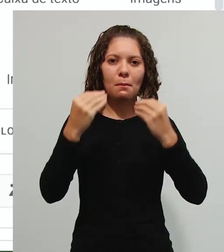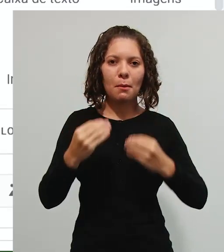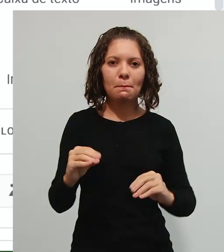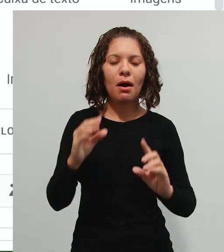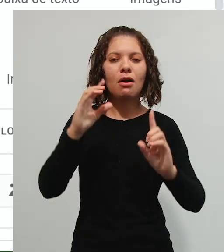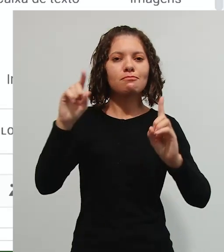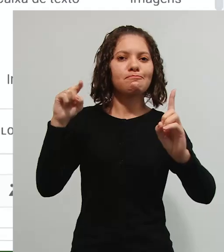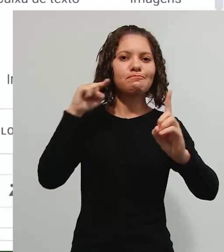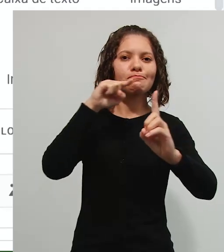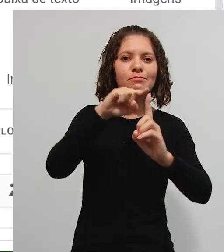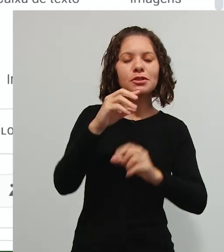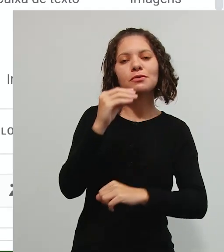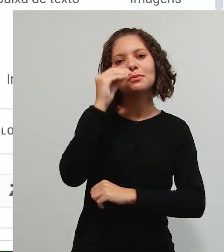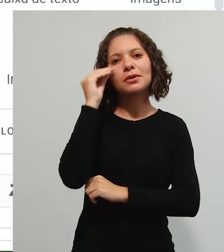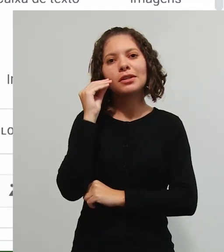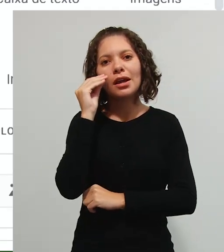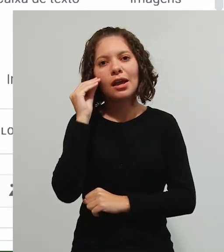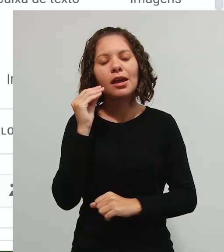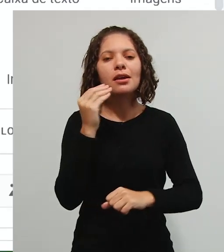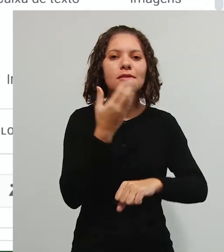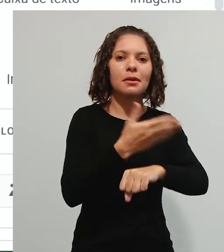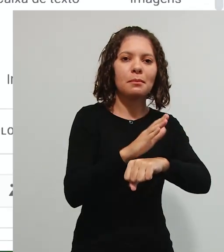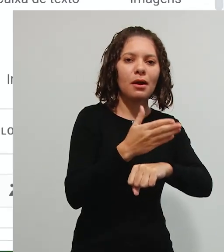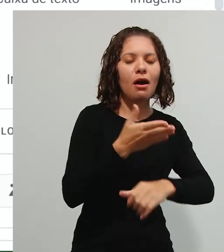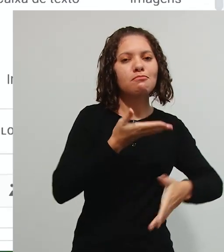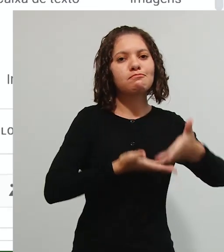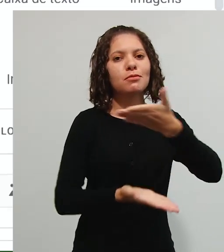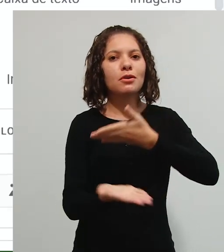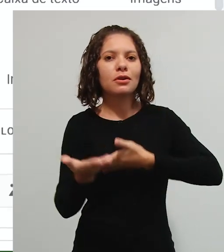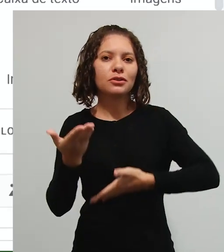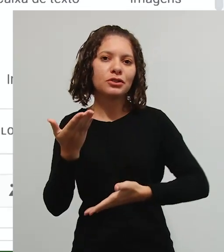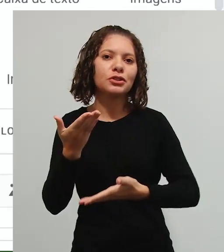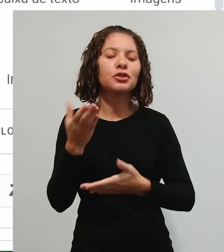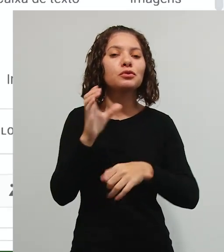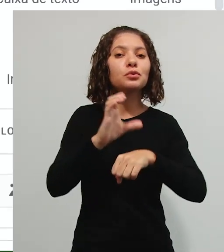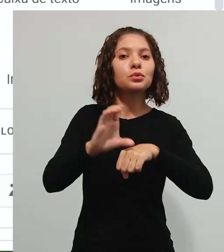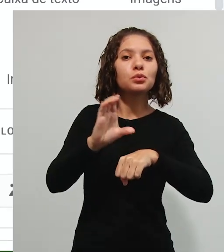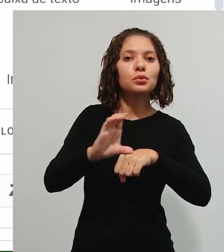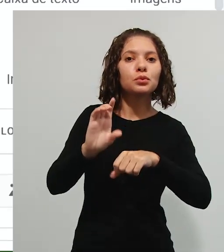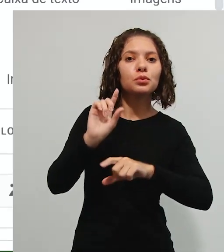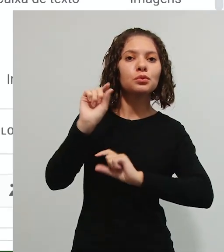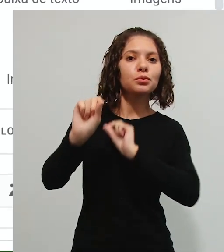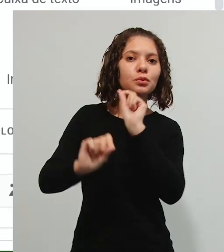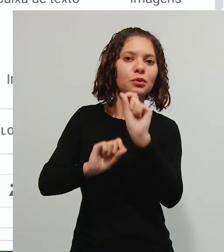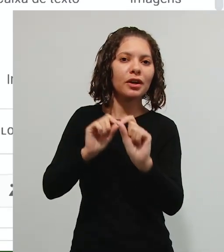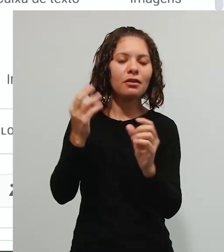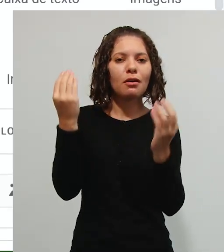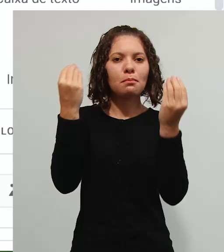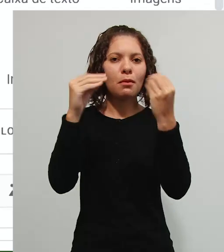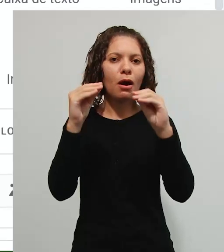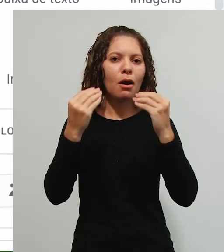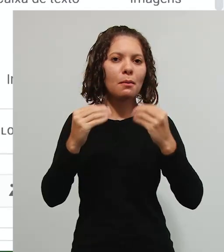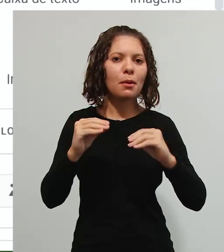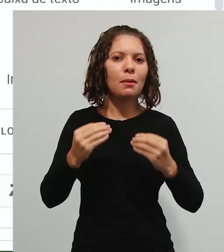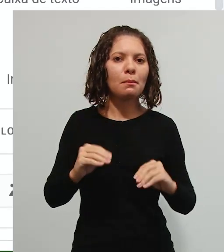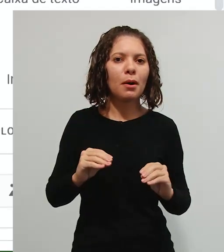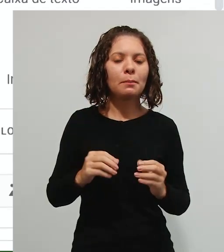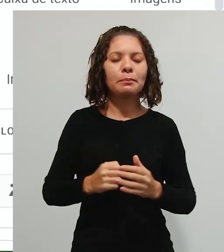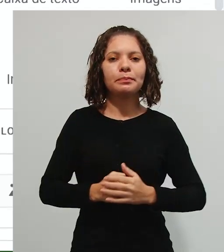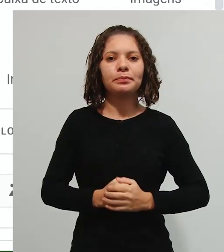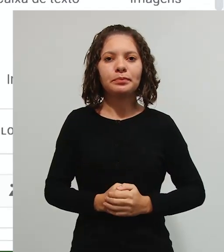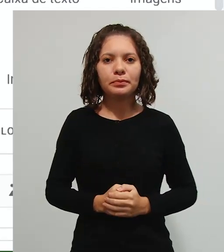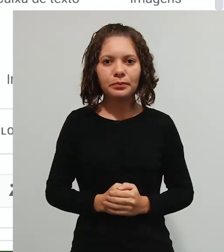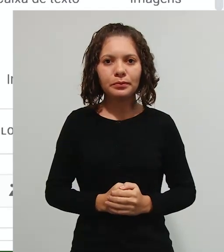de práticas colaborativas, do curso, mas fica repetido, né, professora, do curso tal,